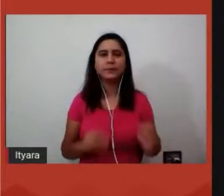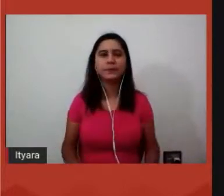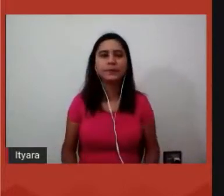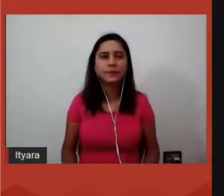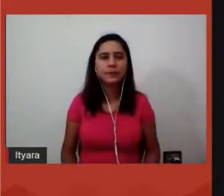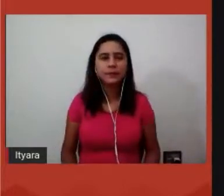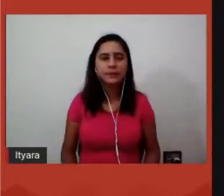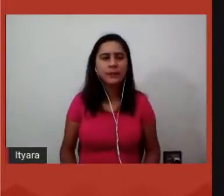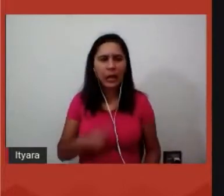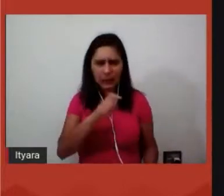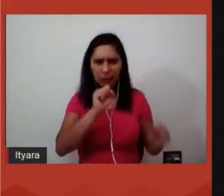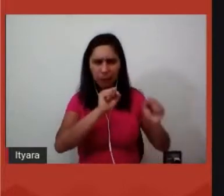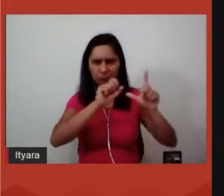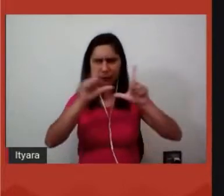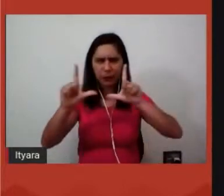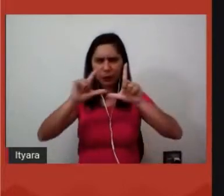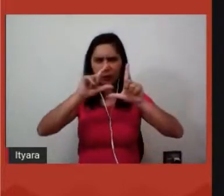ou não?